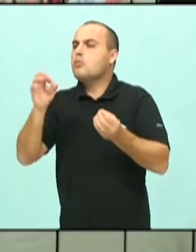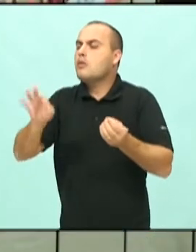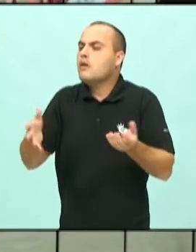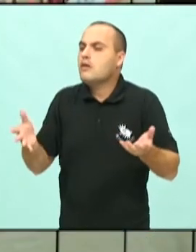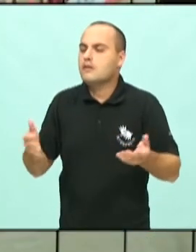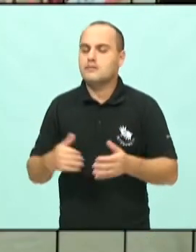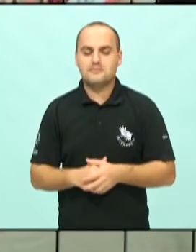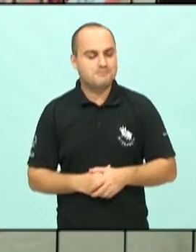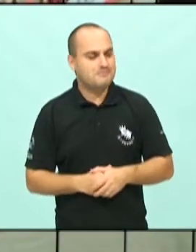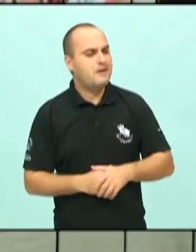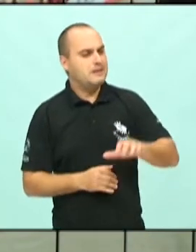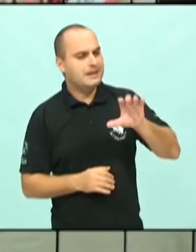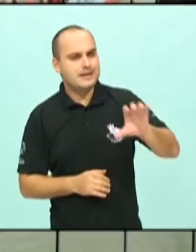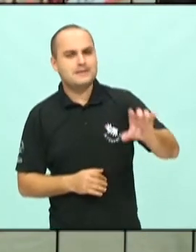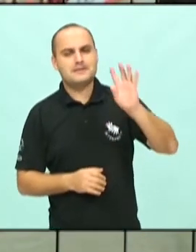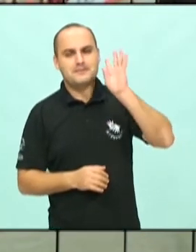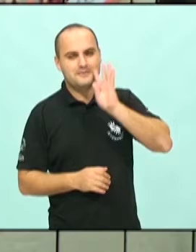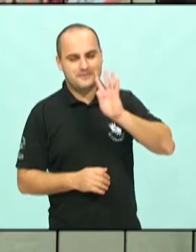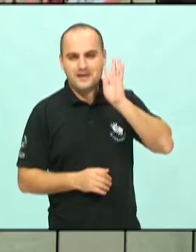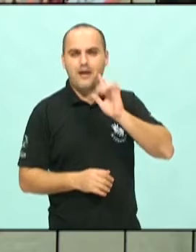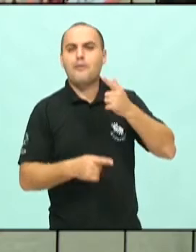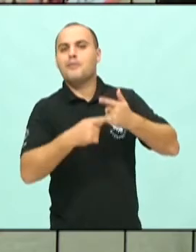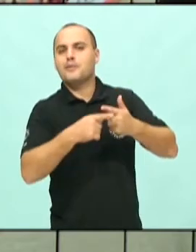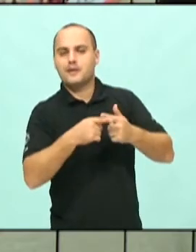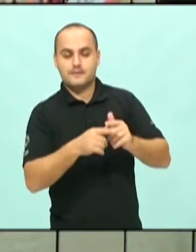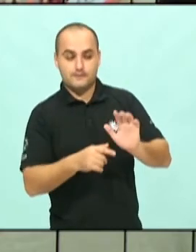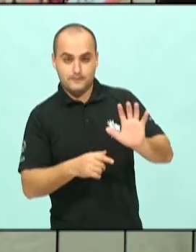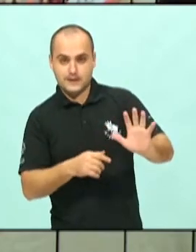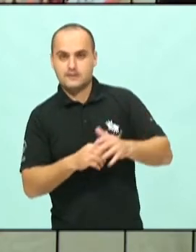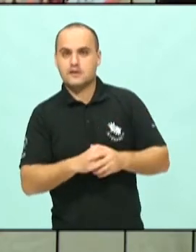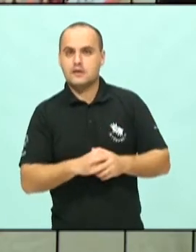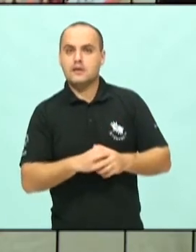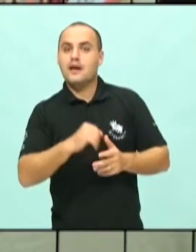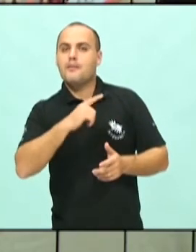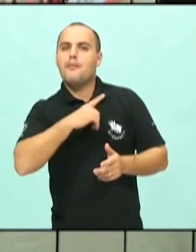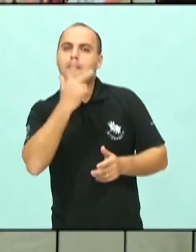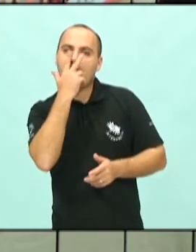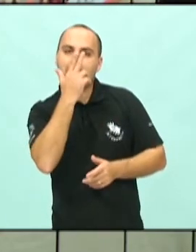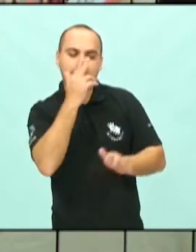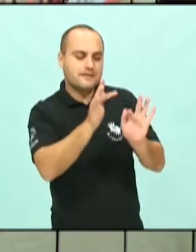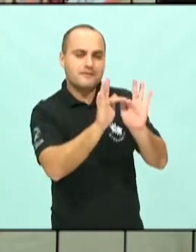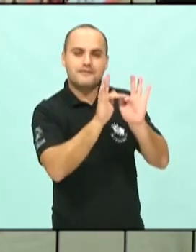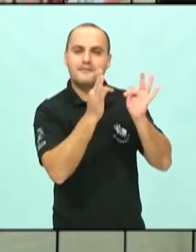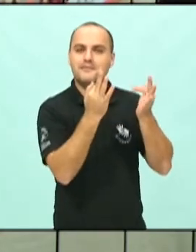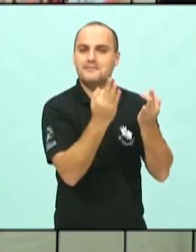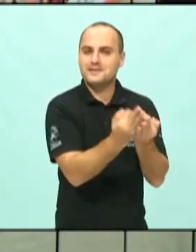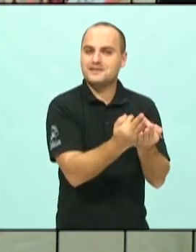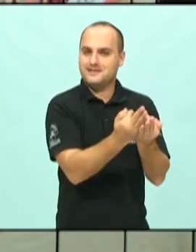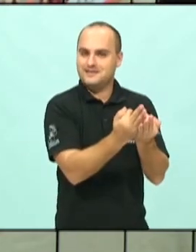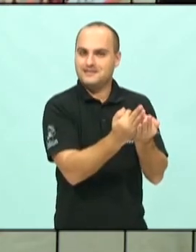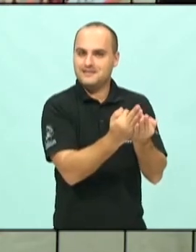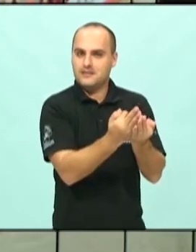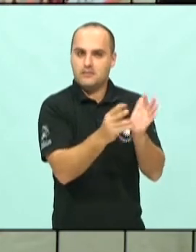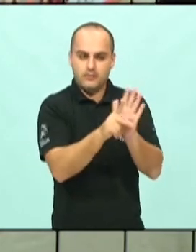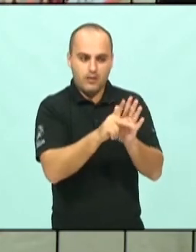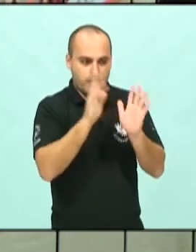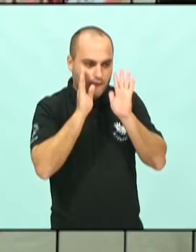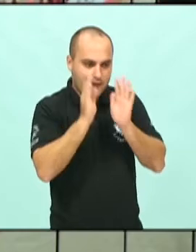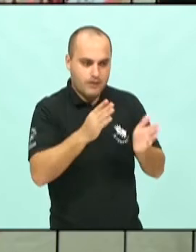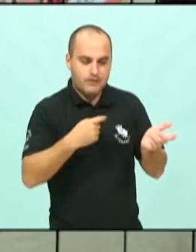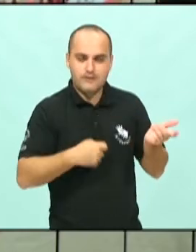parte é muito legal, né? Porque, em geral, a gente cria um ambiente meio familiar, assim, se torna uma família voltada para o violão,